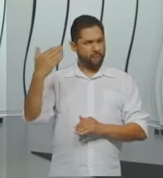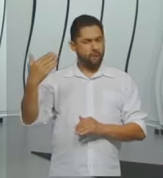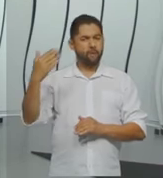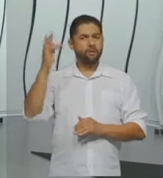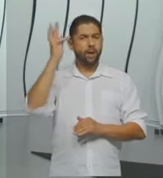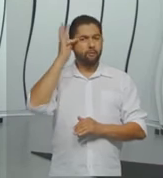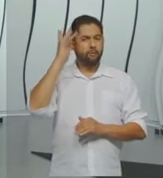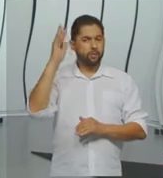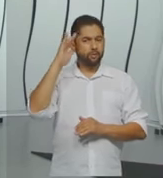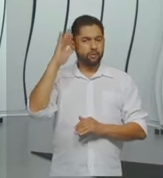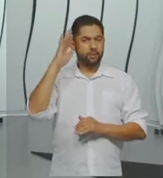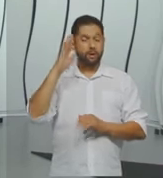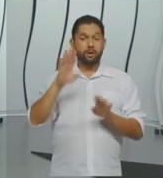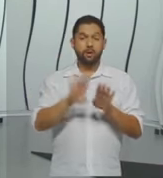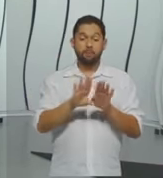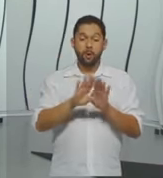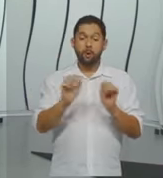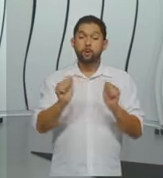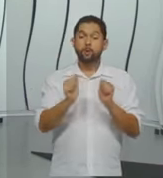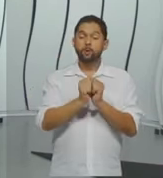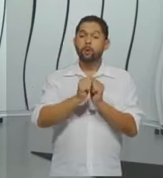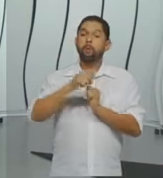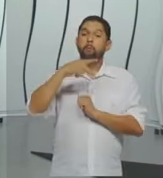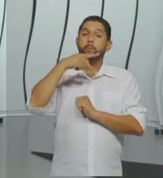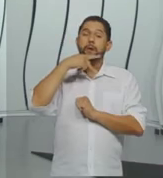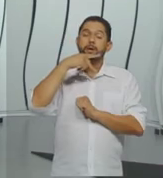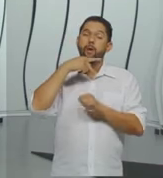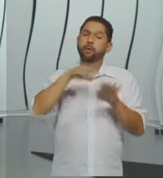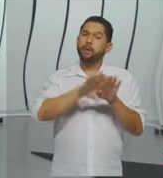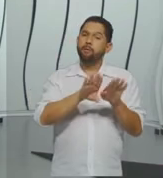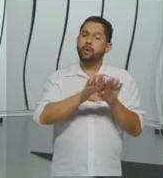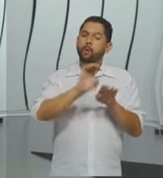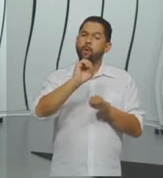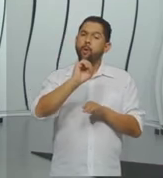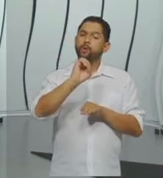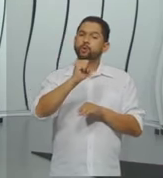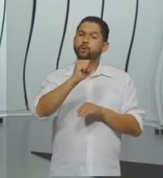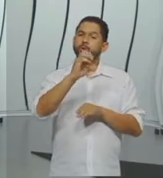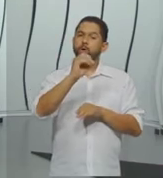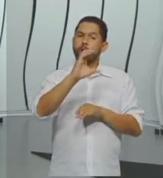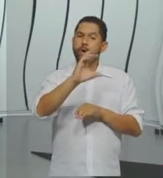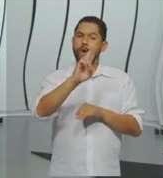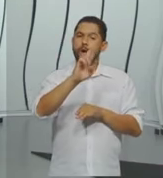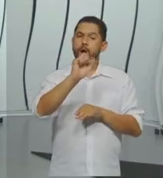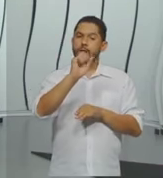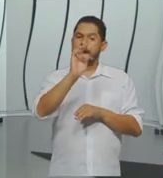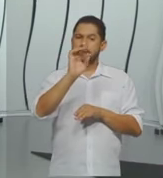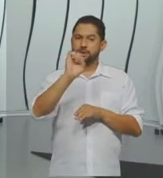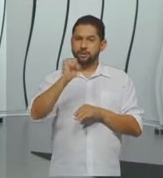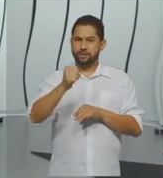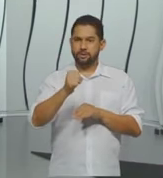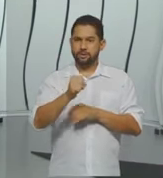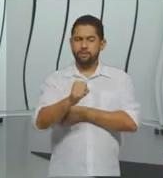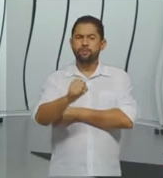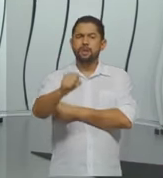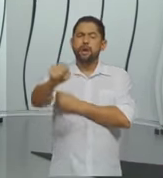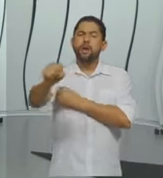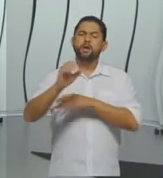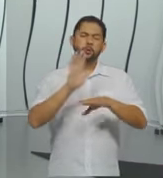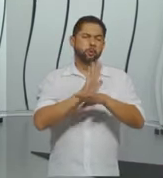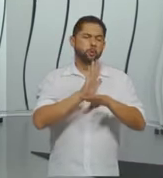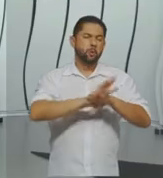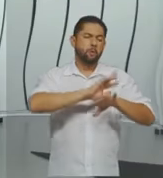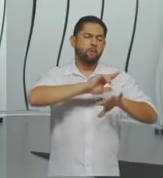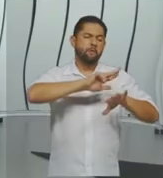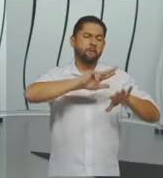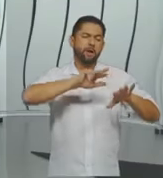Platão e com Sócrates, né? E o Aristóteles, ele contribuiu com muitas coisas na área das ciências em geral, na física, bastante coisa. O